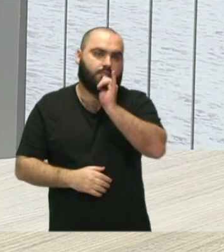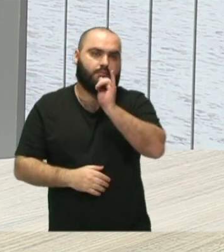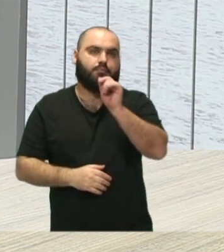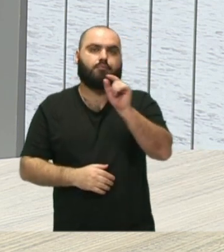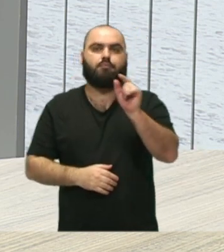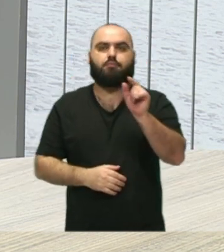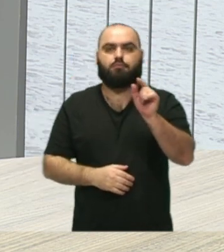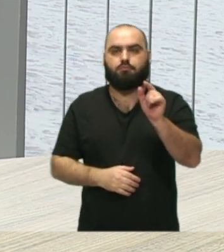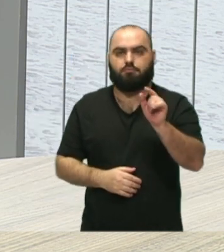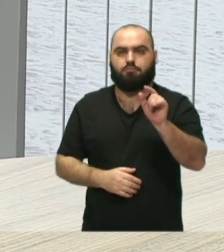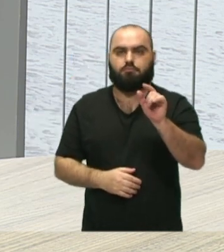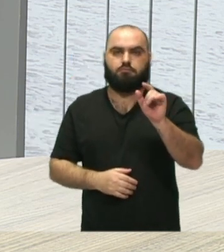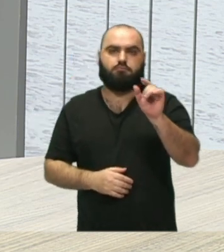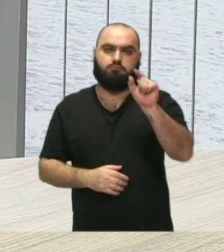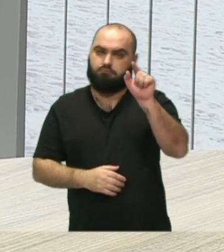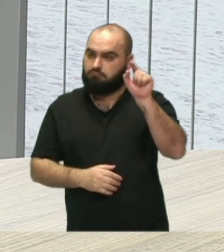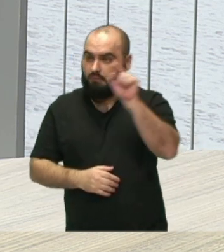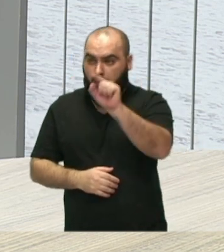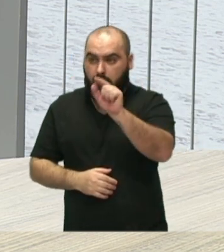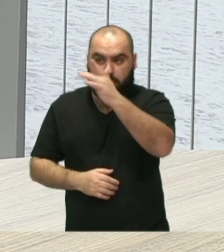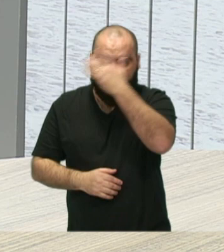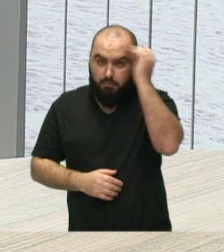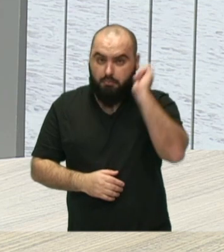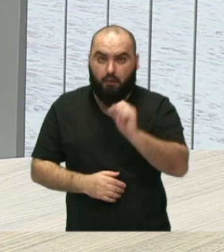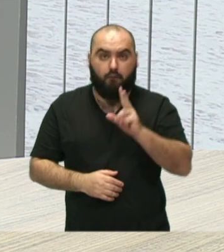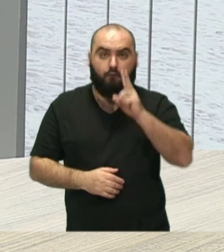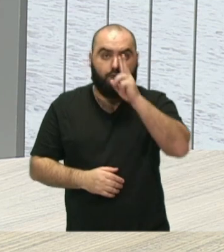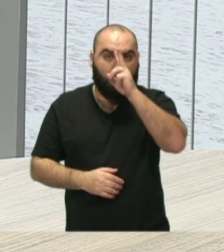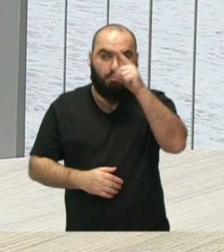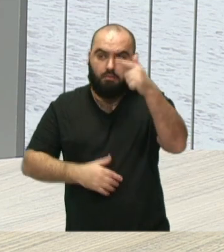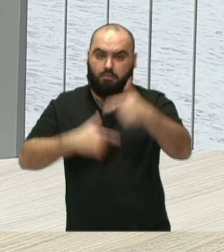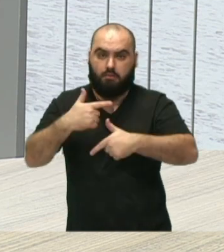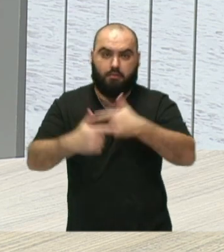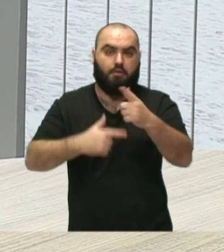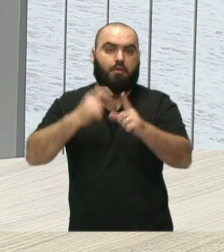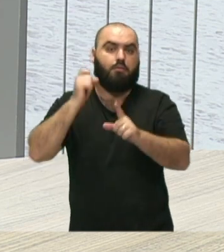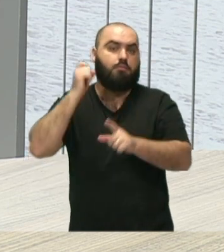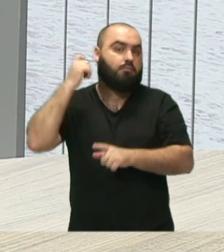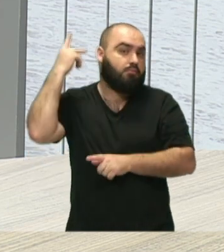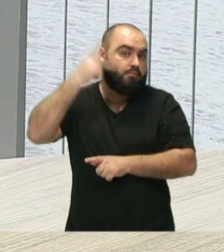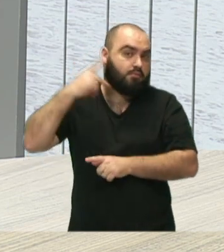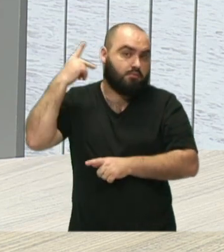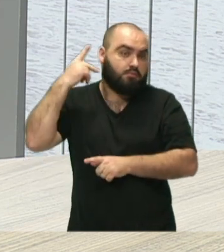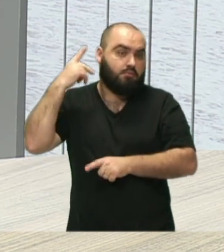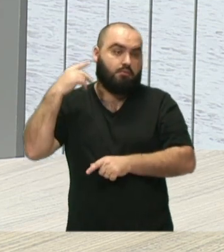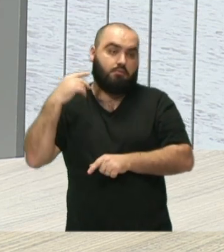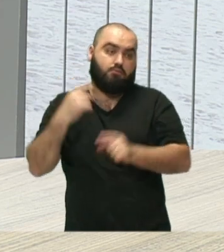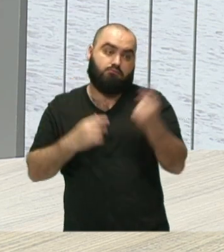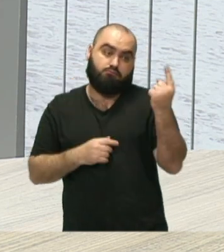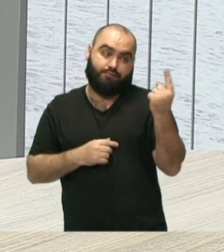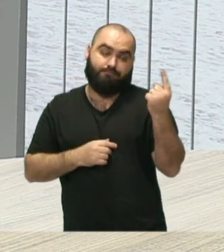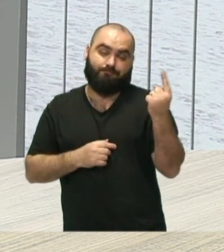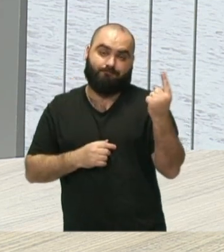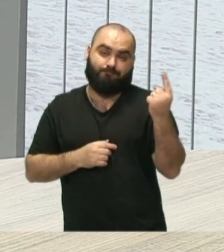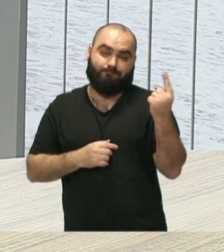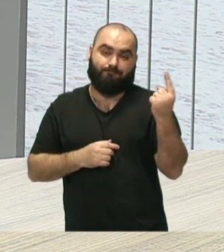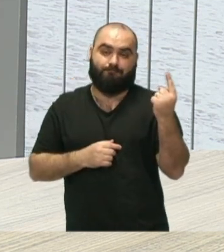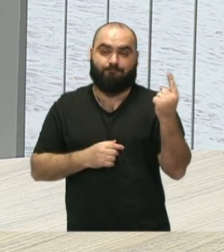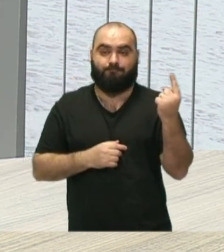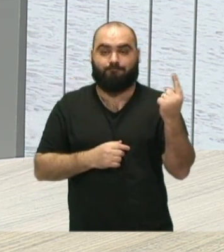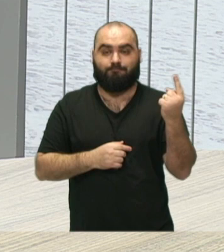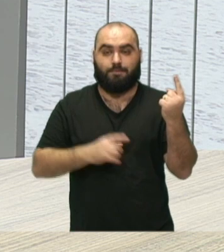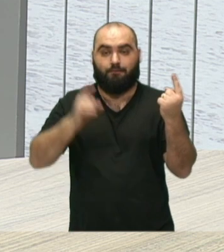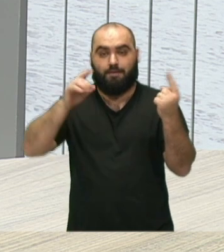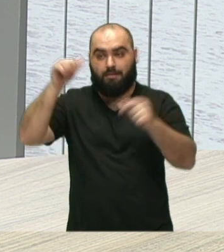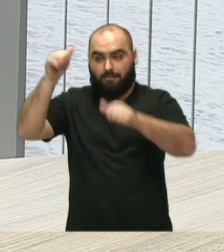pode atuar fortemente dentro da política pública, mas ela é uma. A sociedade não pode ser vil ao ponto de fazer uma análise